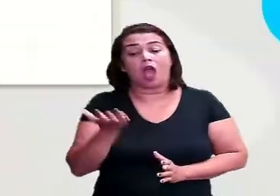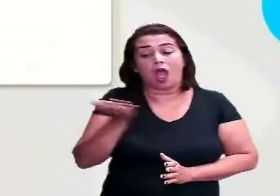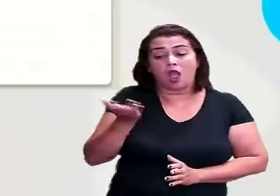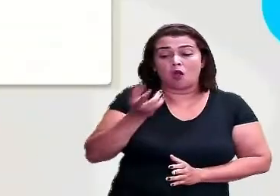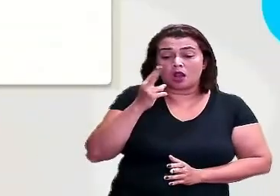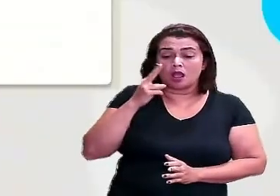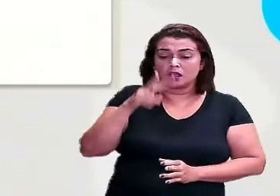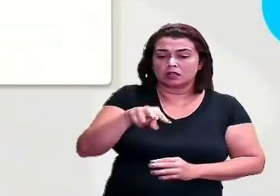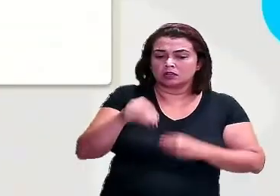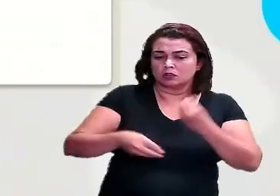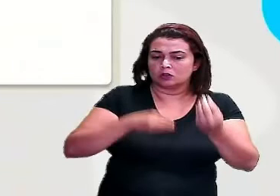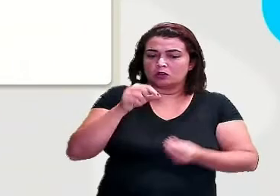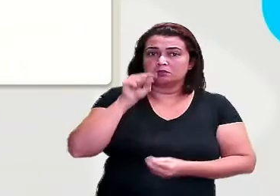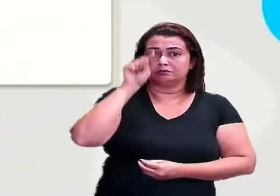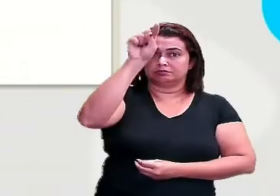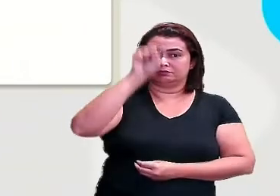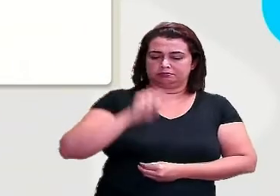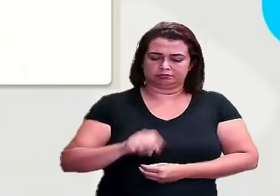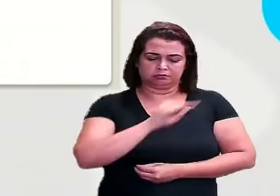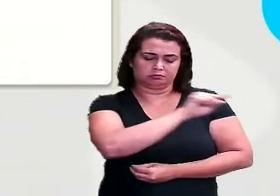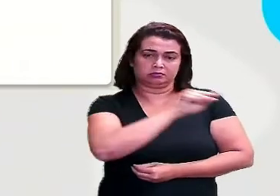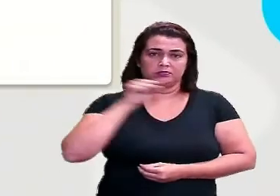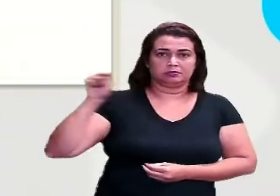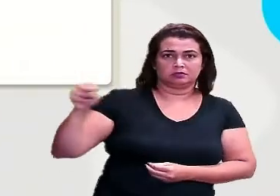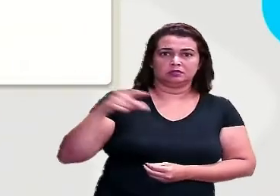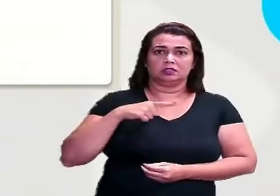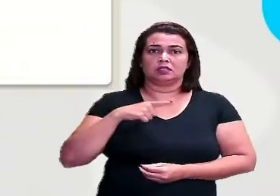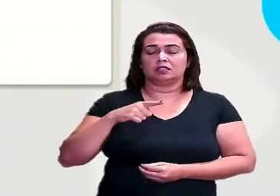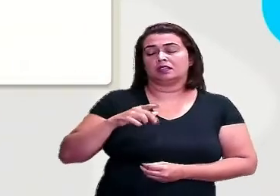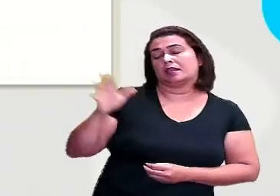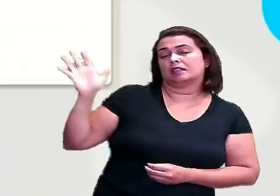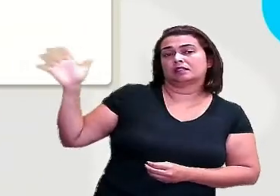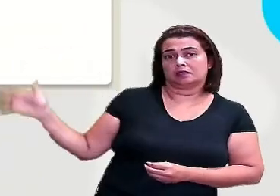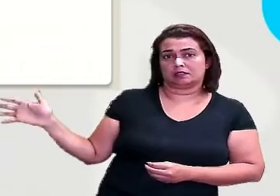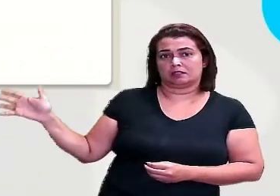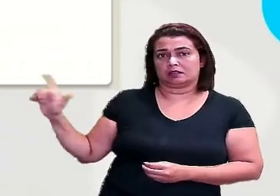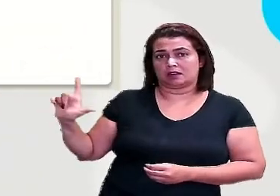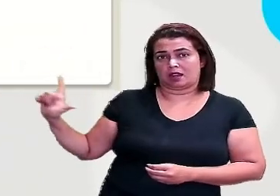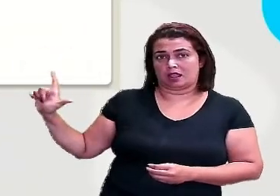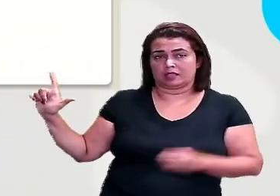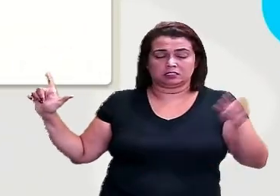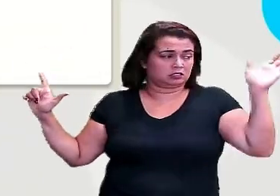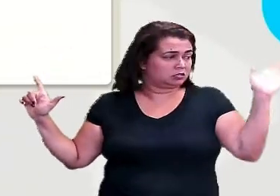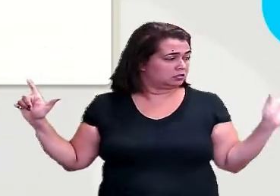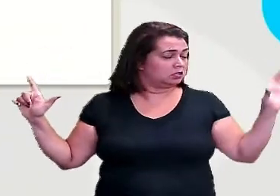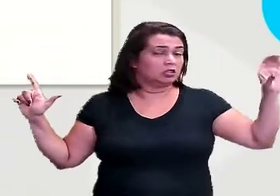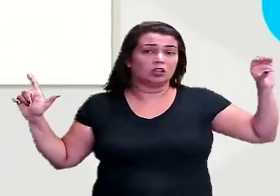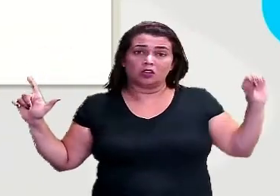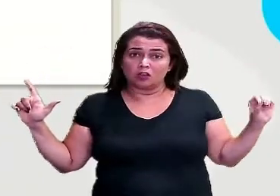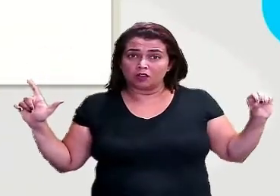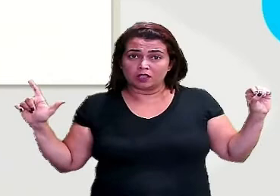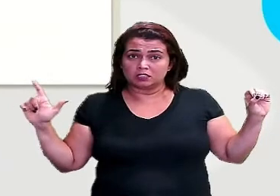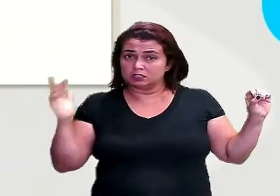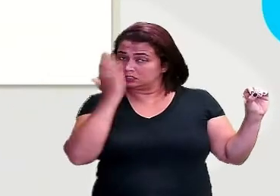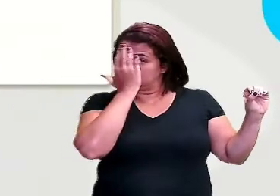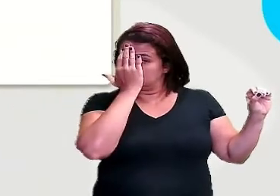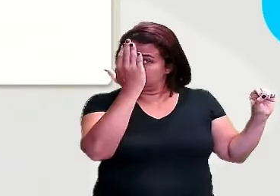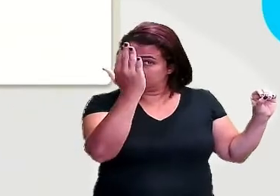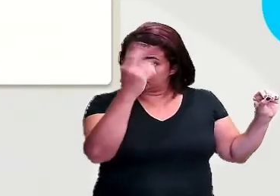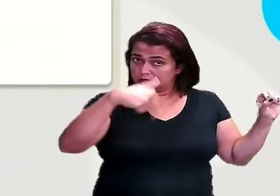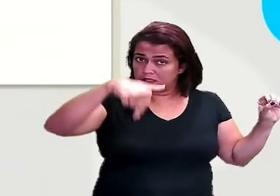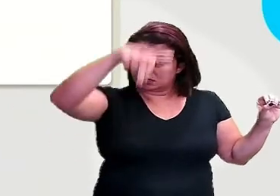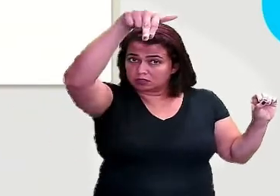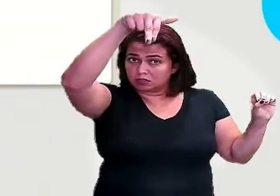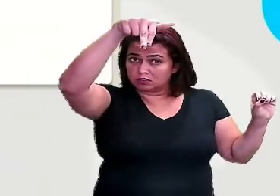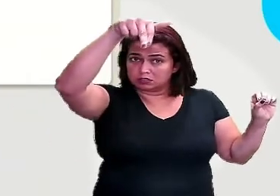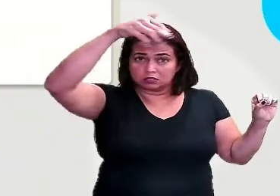visão do que seriam os pontos cardeais, né? Apontando a mão direita para o leste, a mão esquerda para o oeste, à frente nós teríamos o